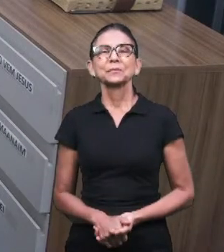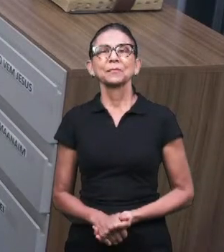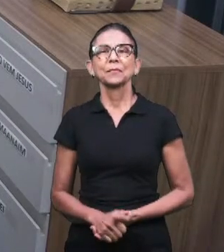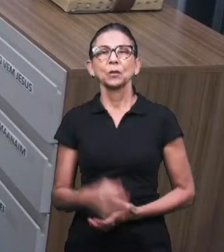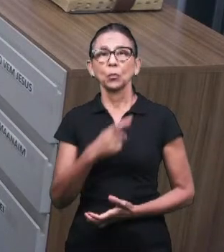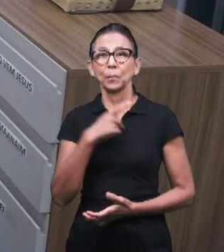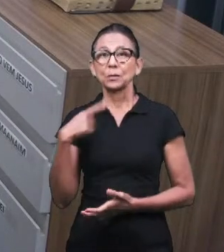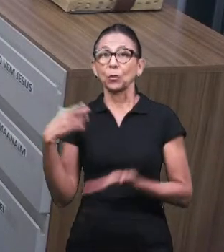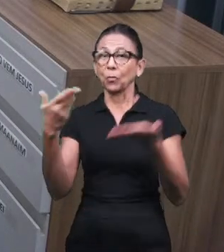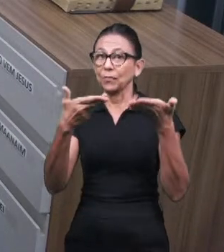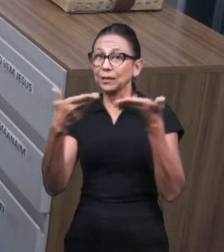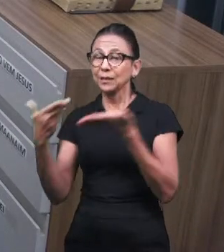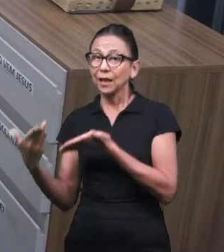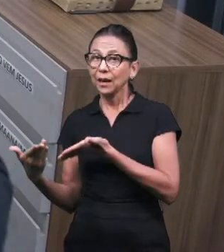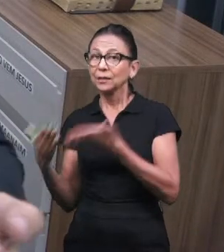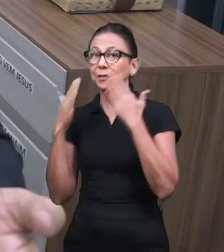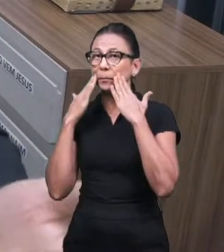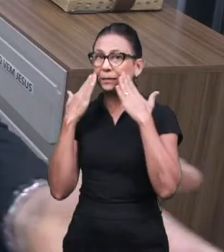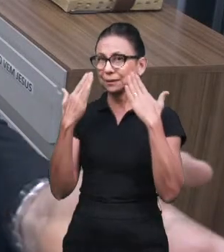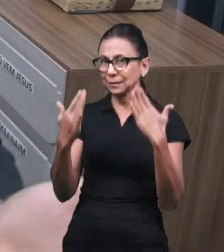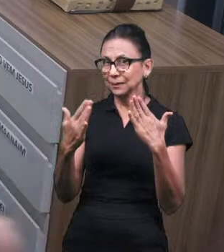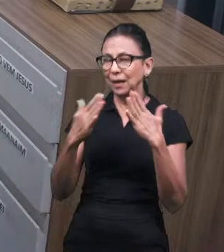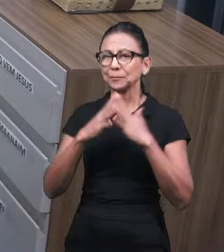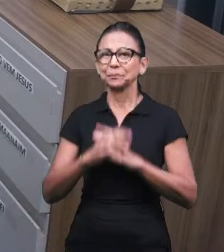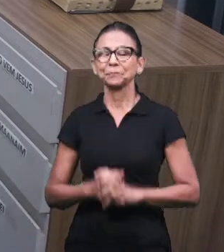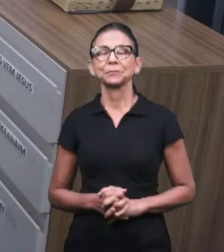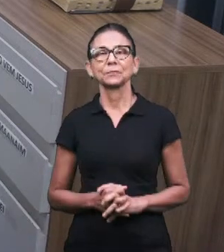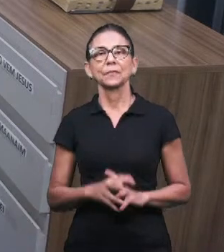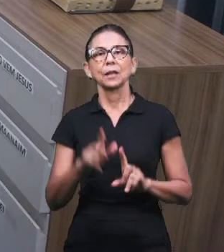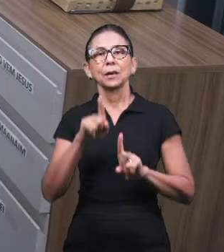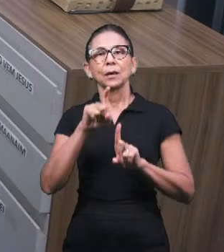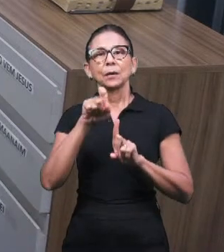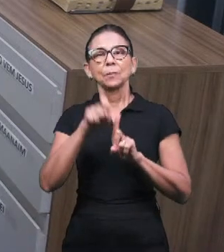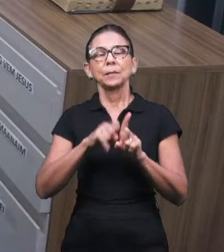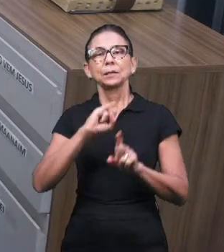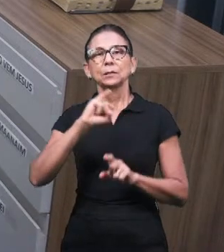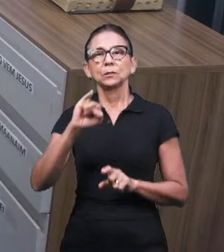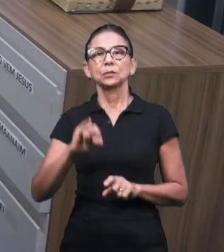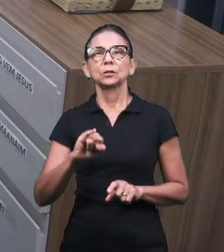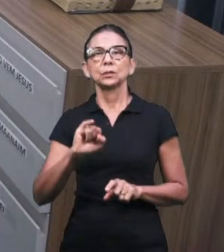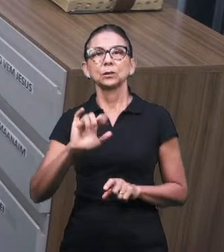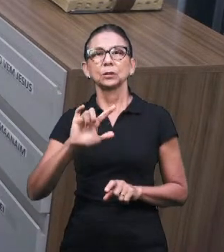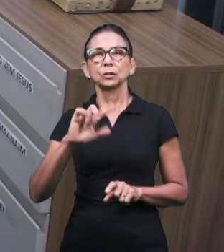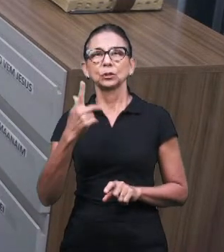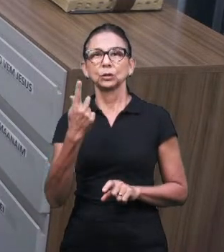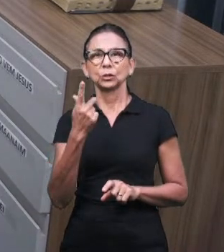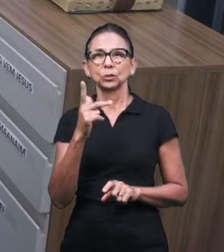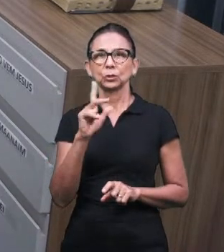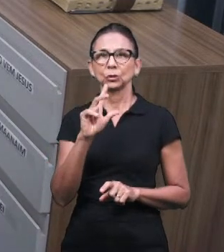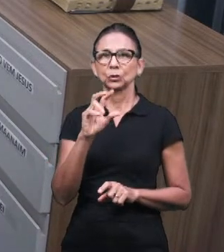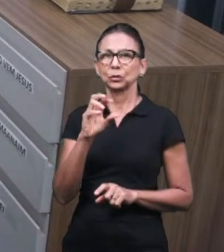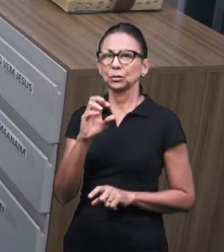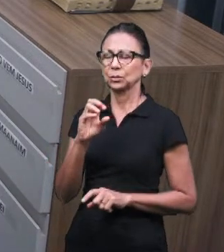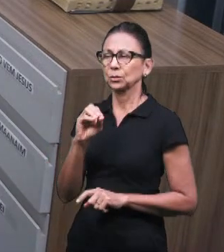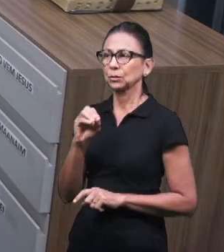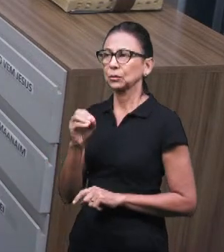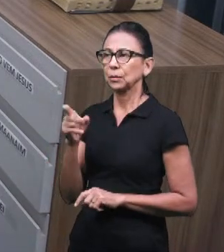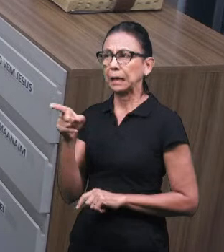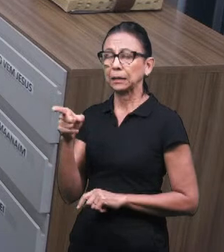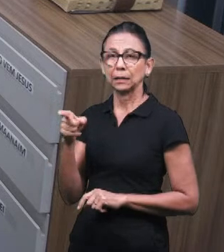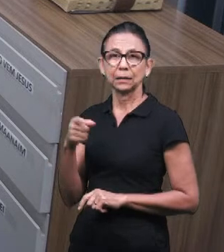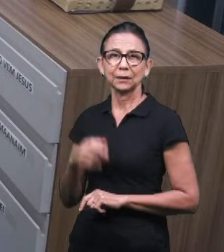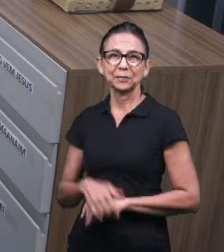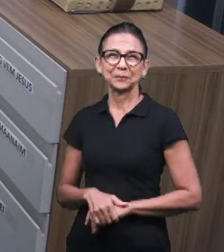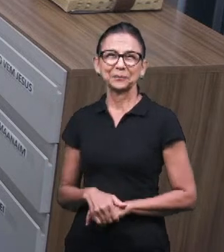nome do nosso Senhor Jesus. Nós estamos no mês de julho e conosco aqui o nosso querido pastor Júlio César. Pastor, mais uma